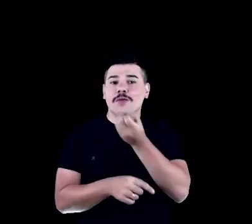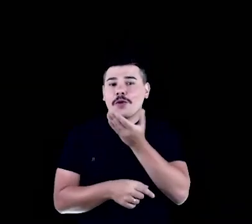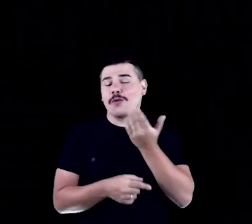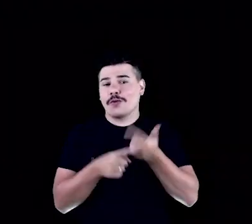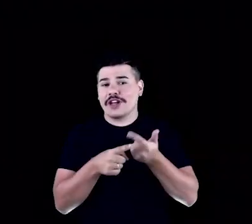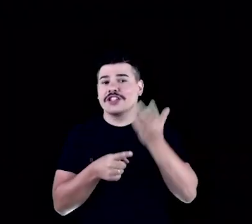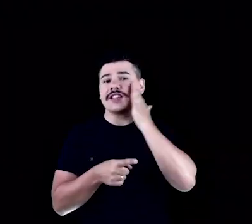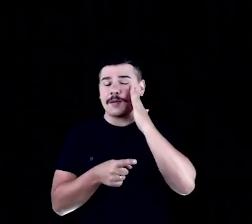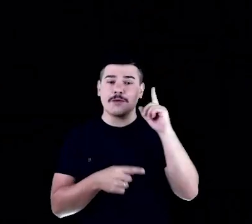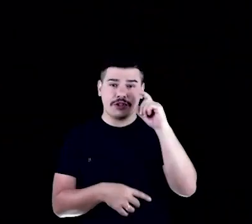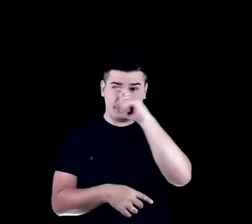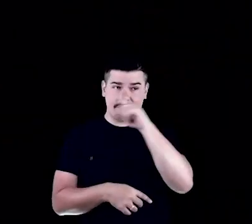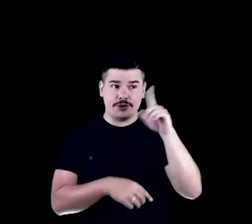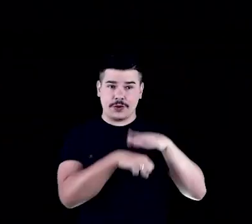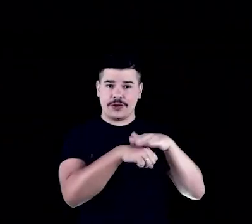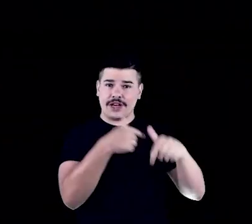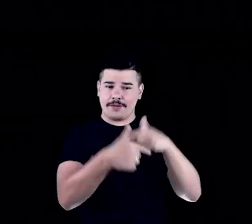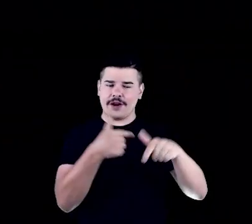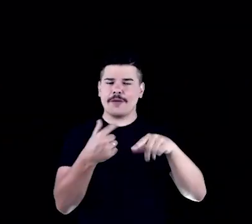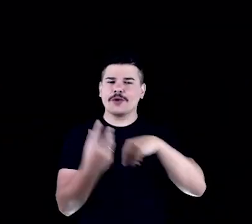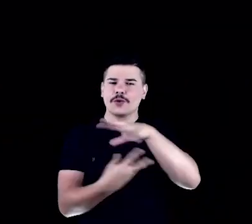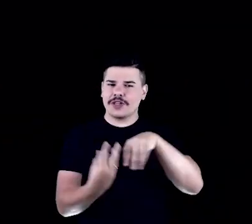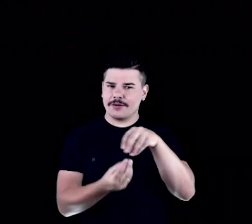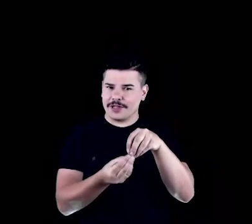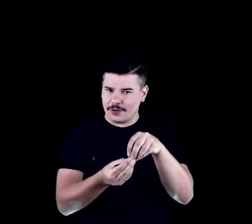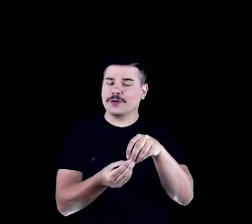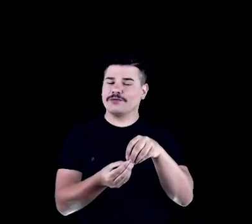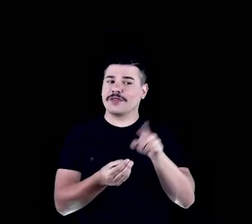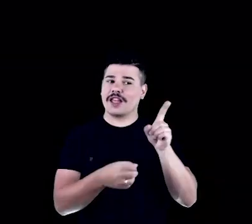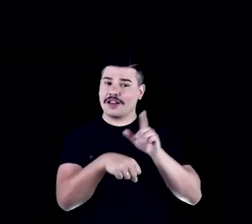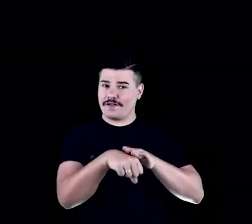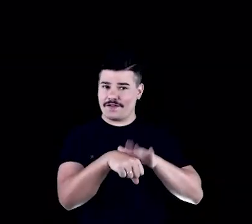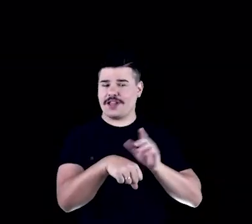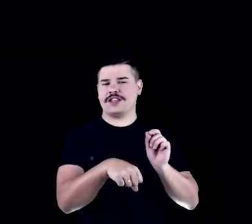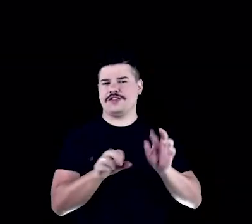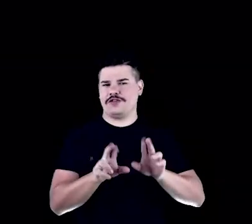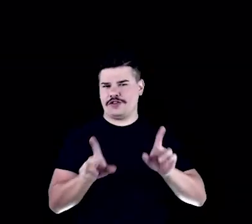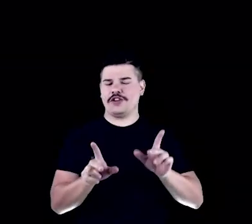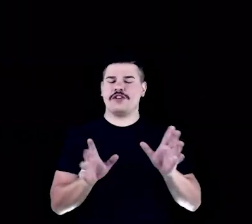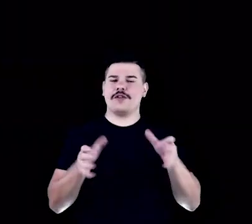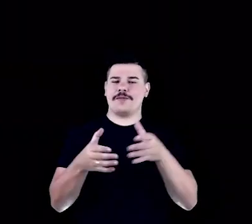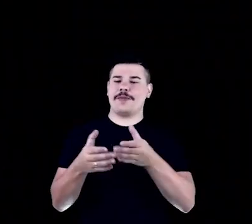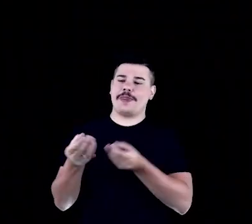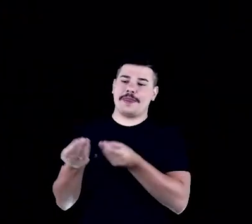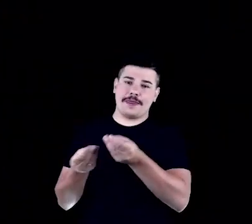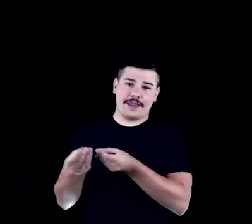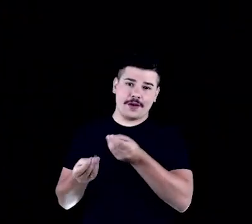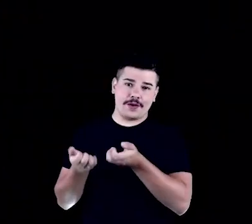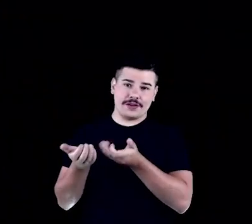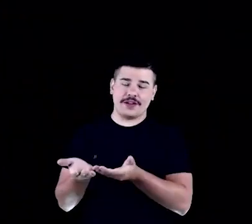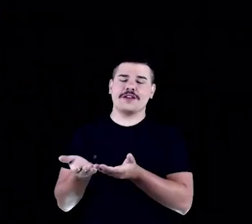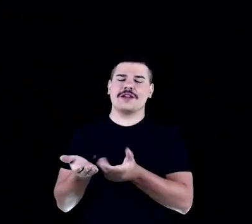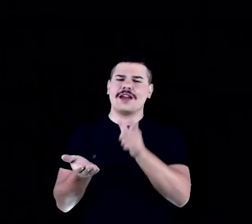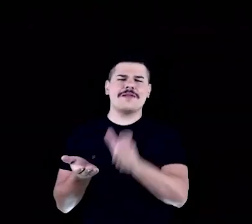porque é muito difícil, muito híbrido o seu trabalho, Bob. E aí ele fez uma mini-bio, gente,